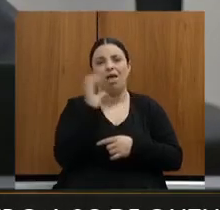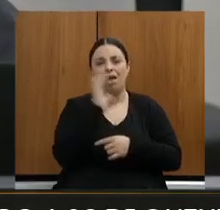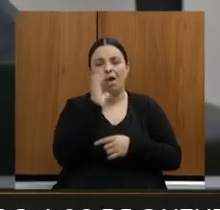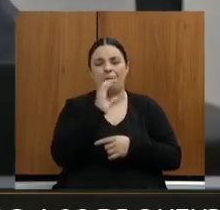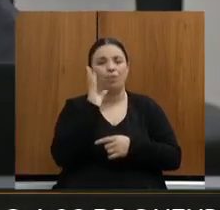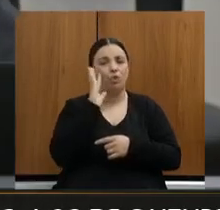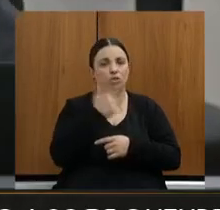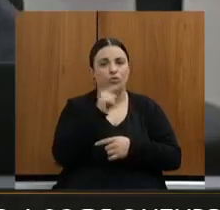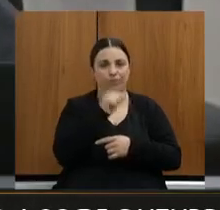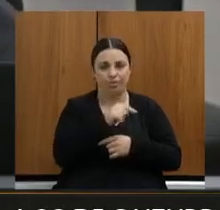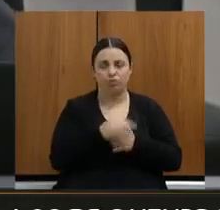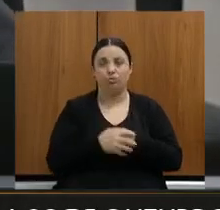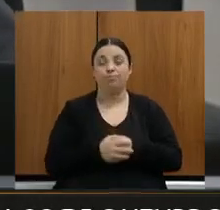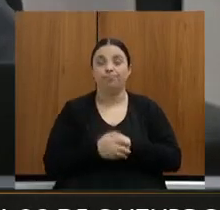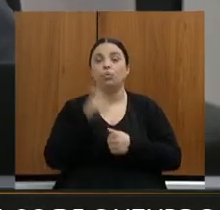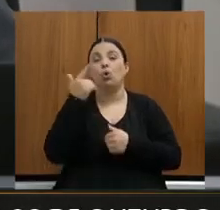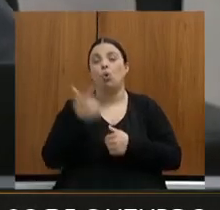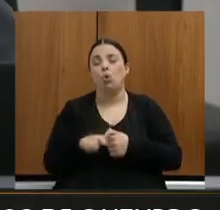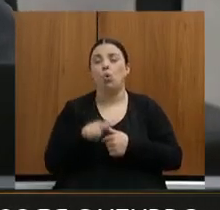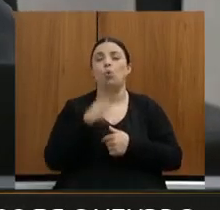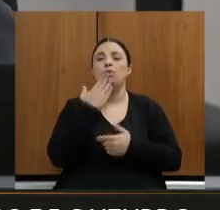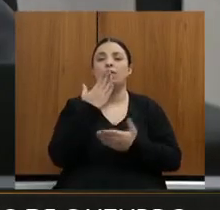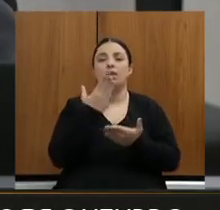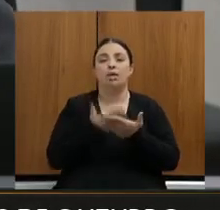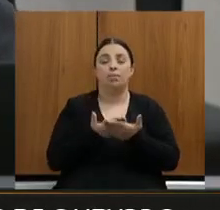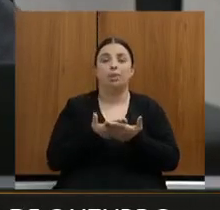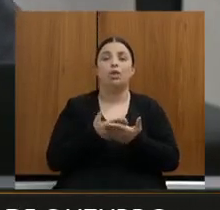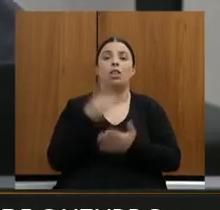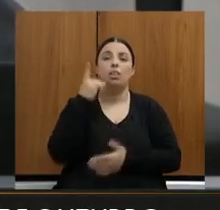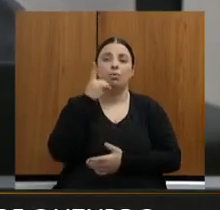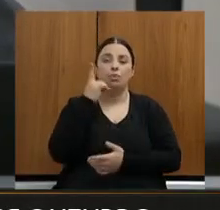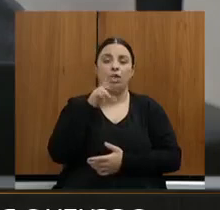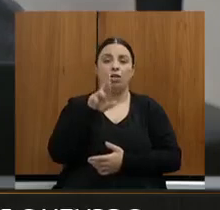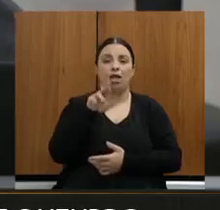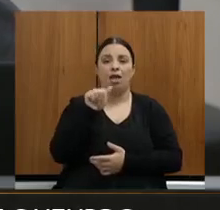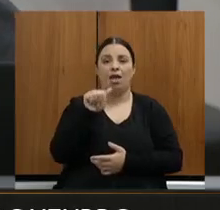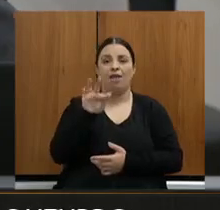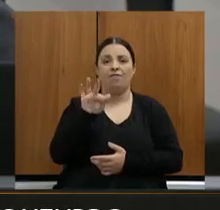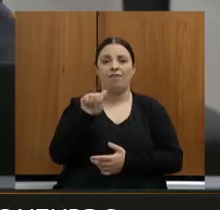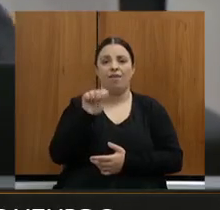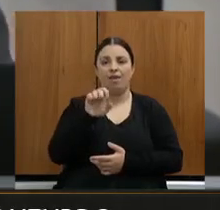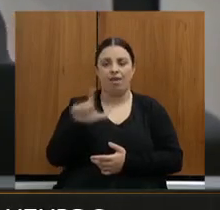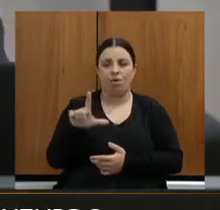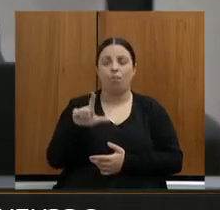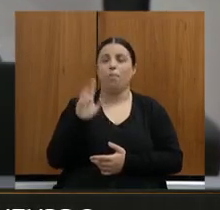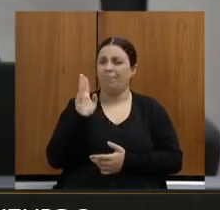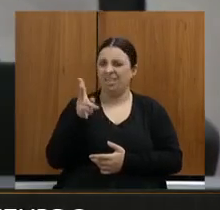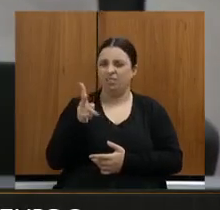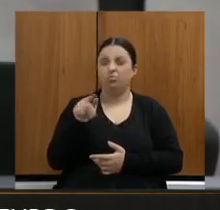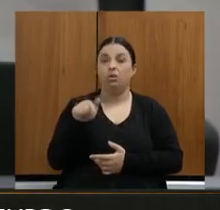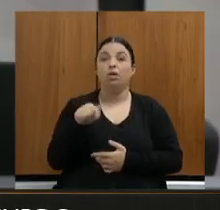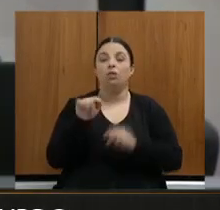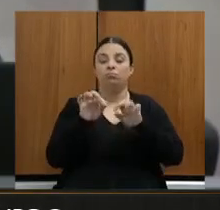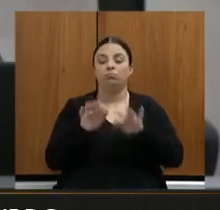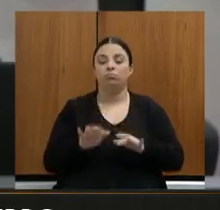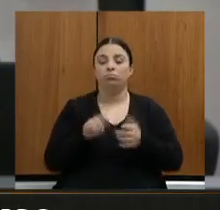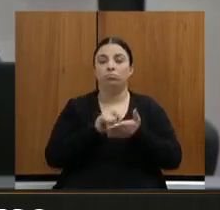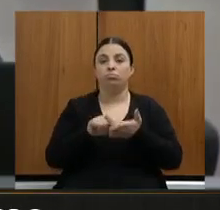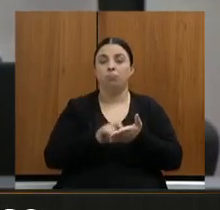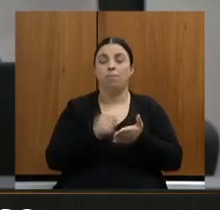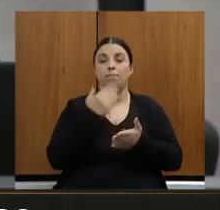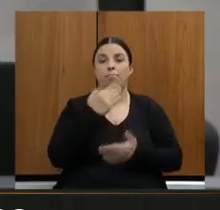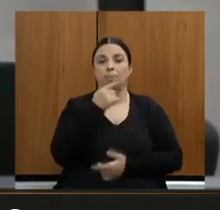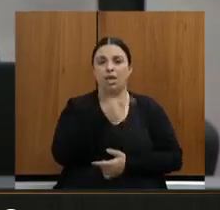disso outro requerimento do deputado Rafael Martins o deputado que este subscreve requer